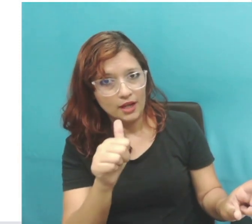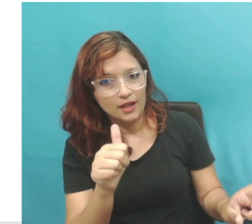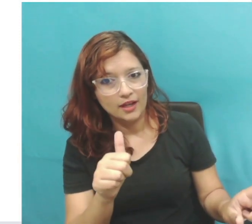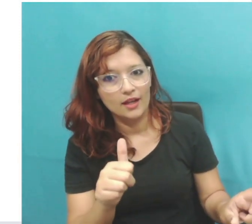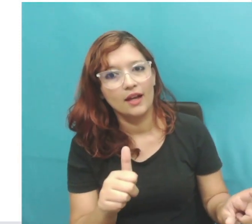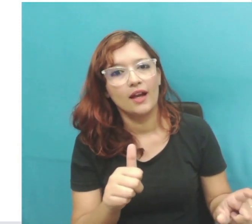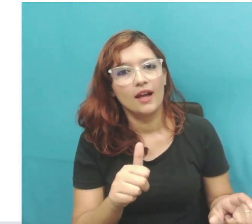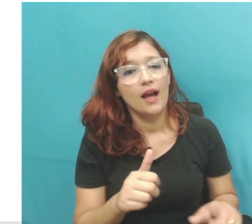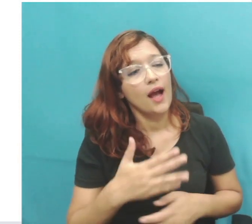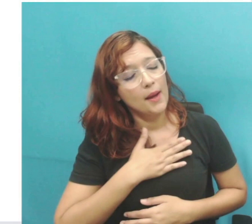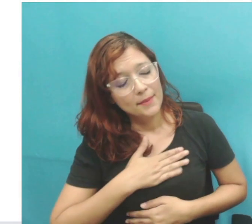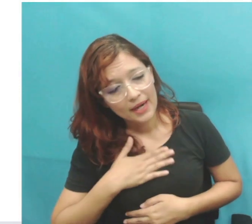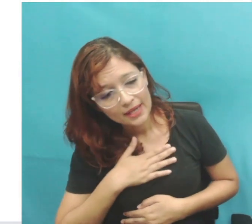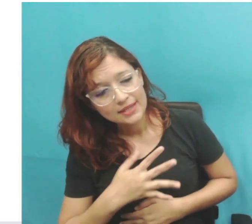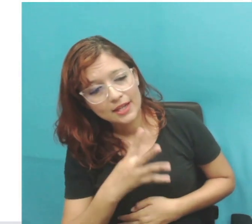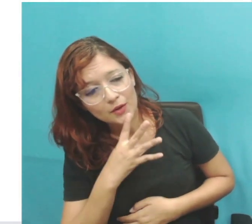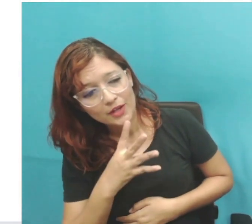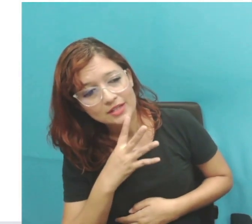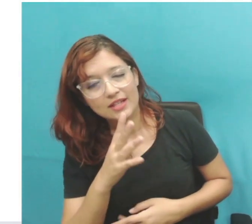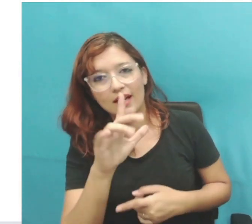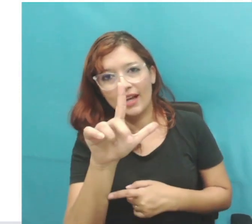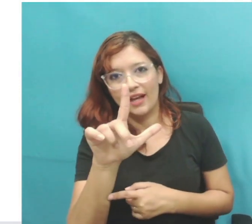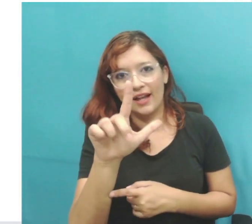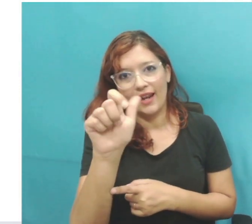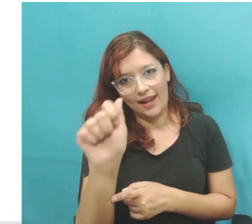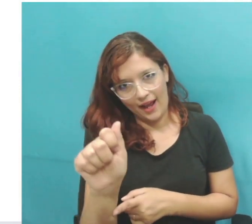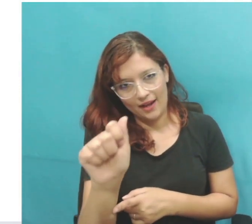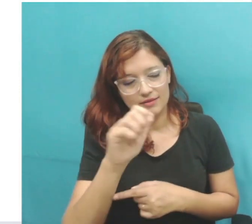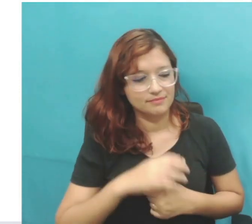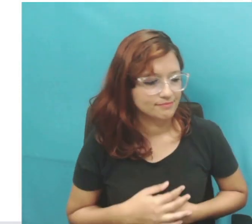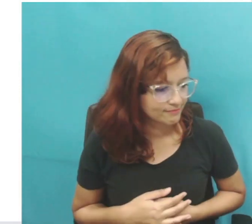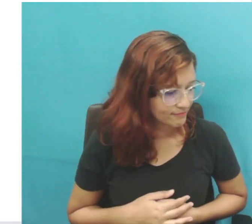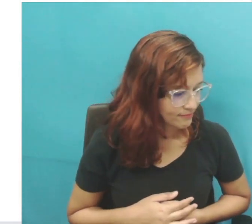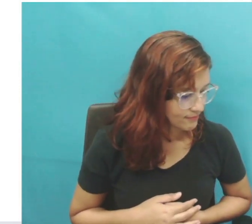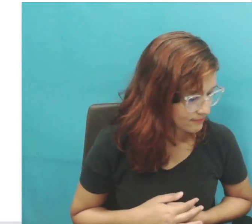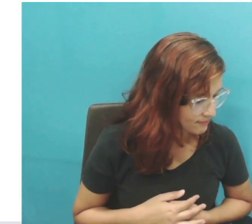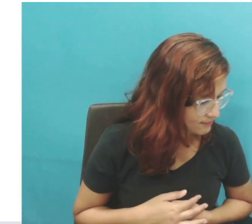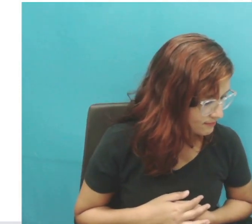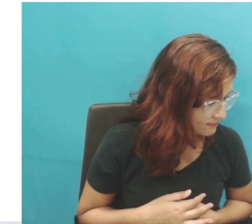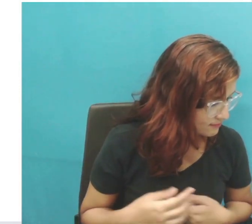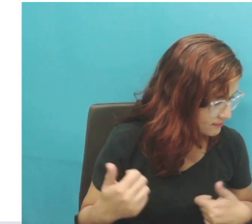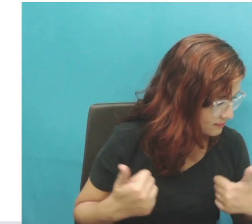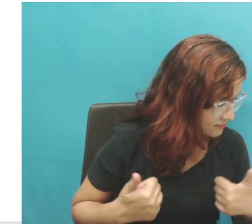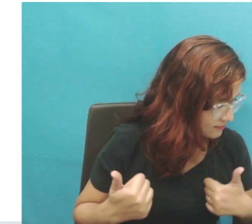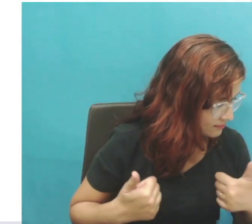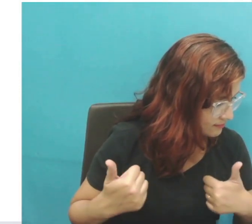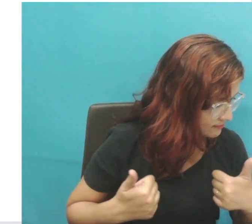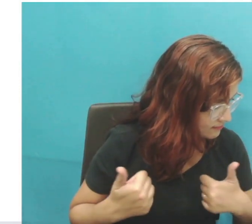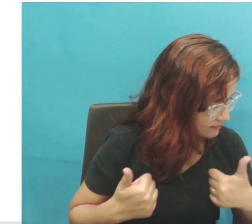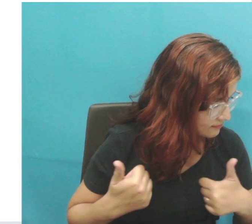Ou se eu encontrei uma mulher, eu vou dizer lá, prazer em conhecê-la.